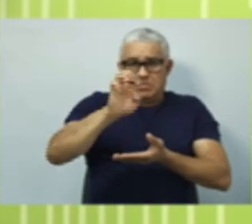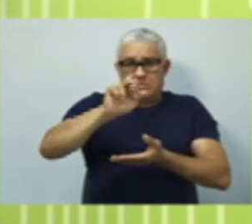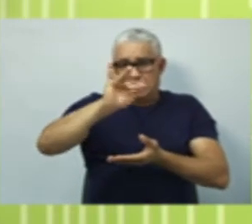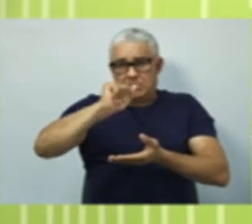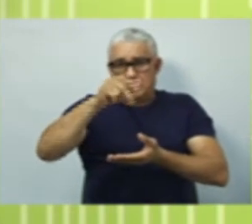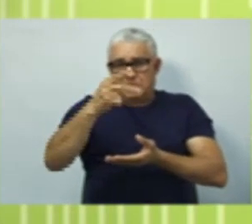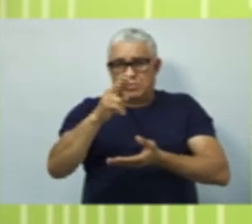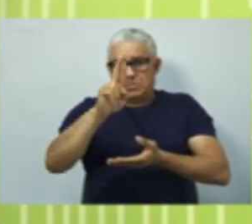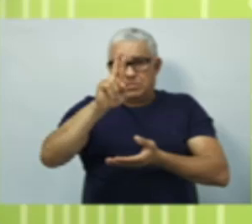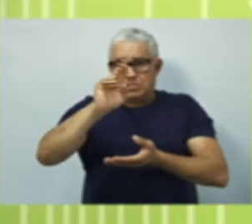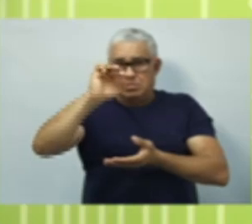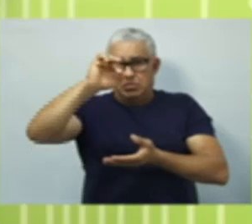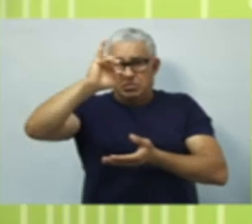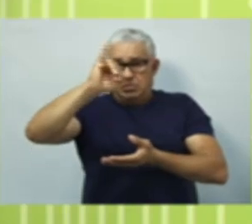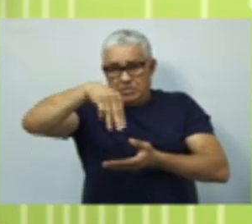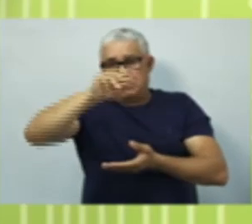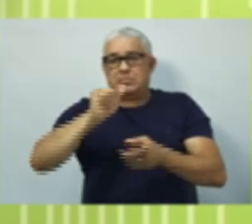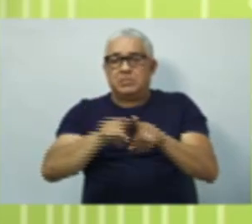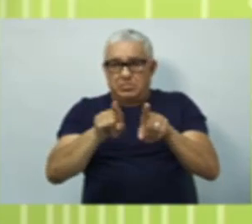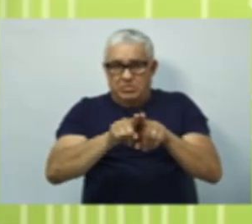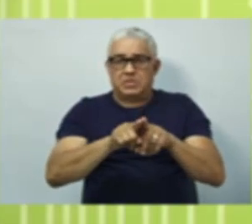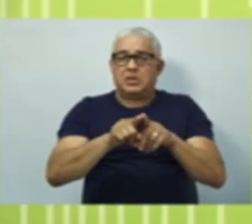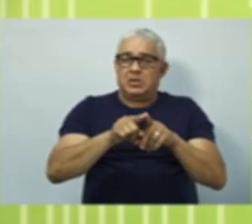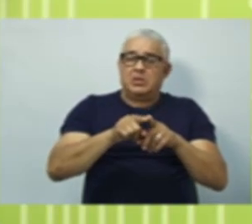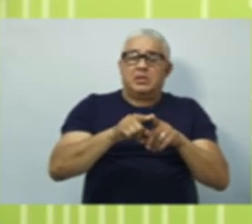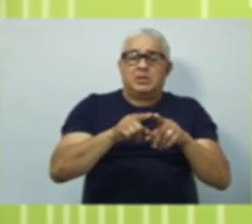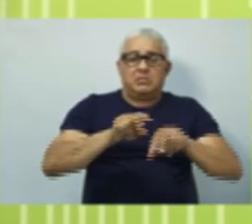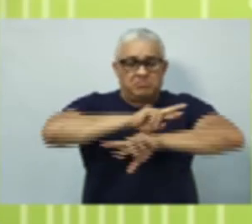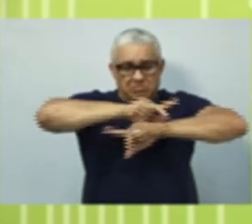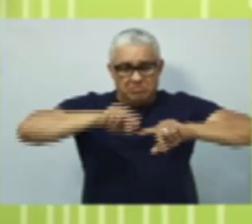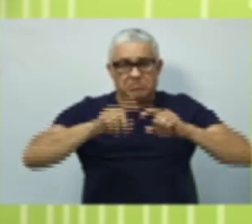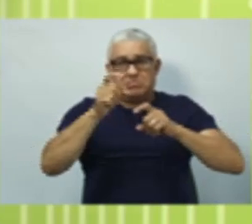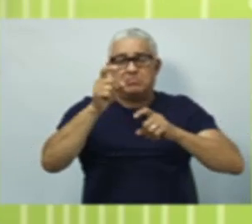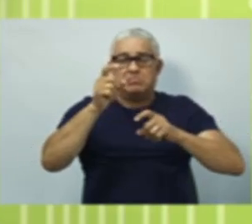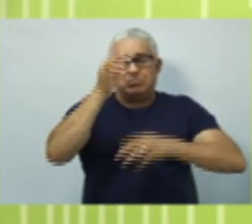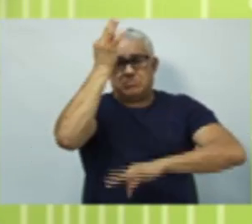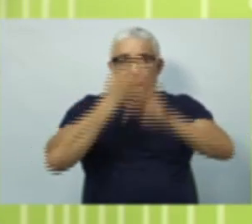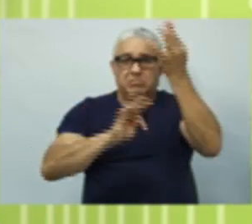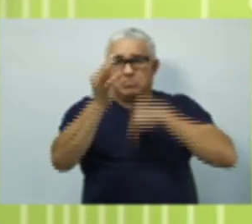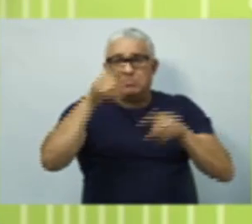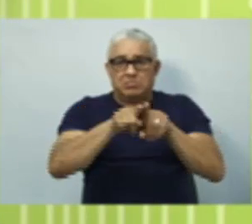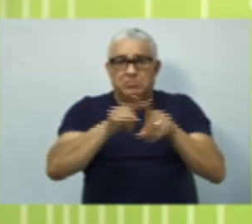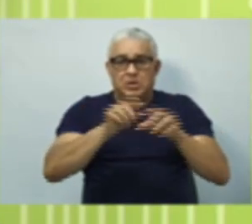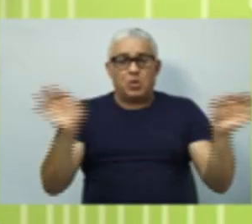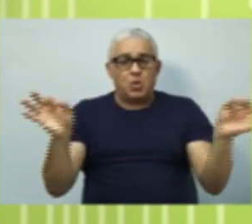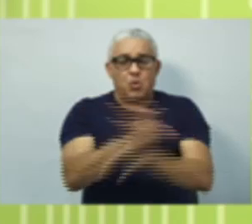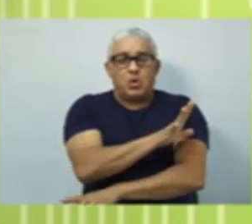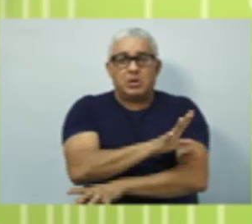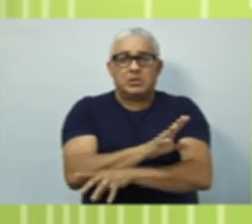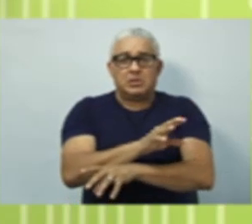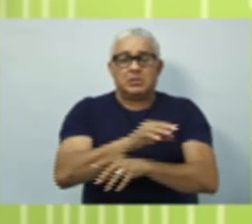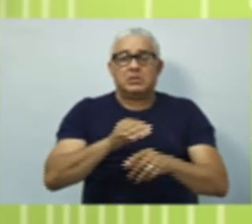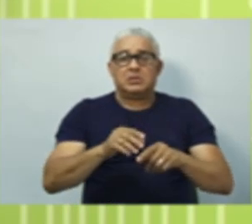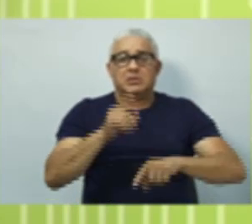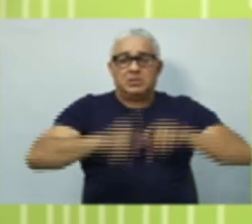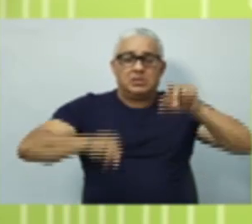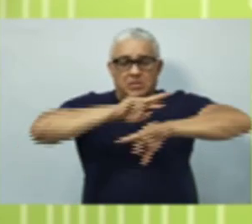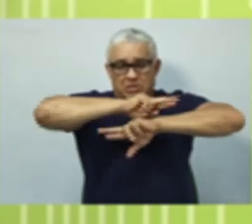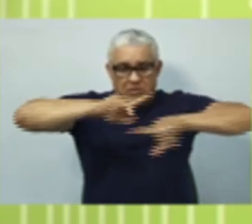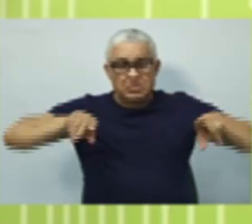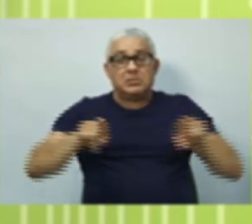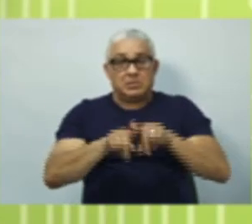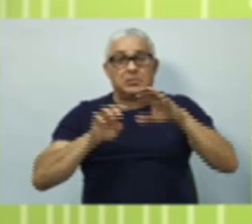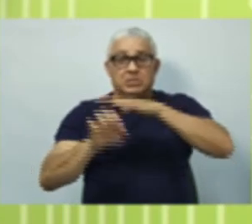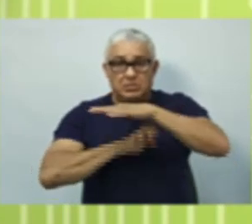dos recursos tecnológicos e transformação em um produto. Mas nas empresas de serviços, eu também